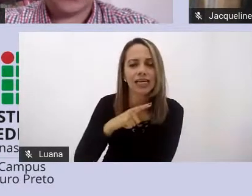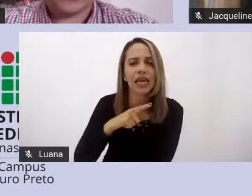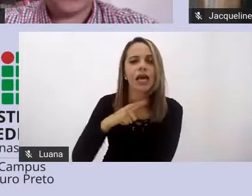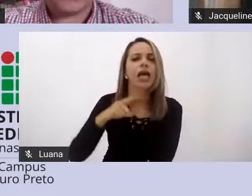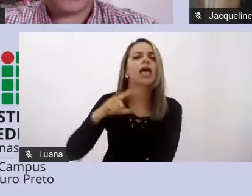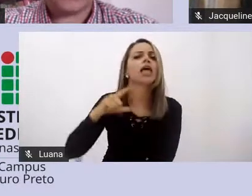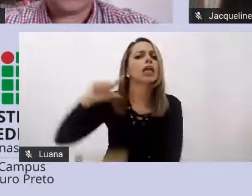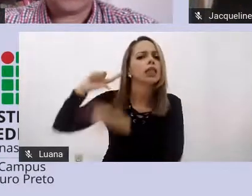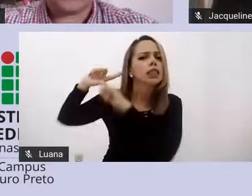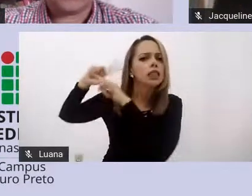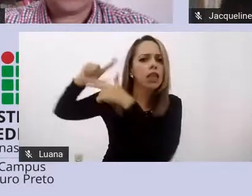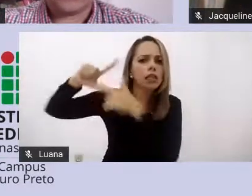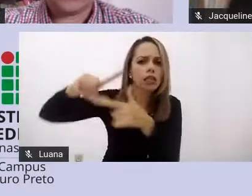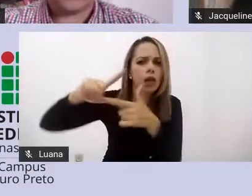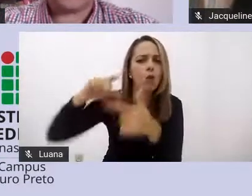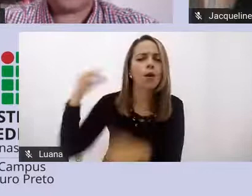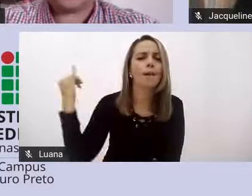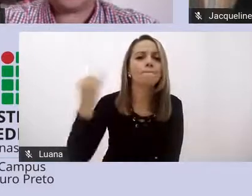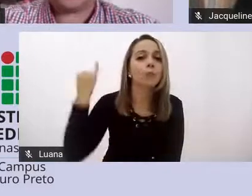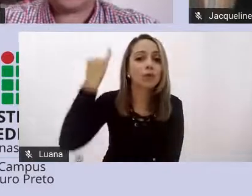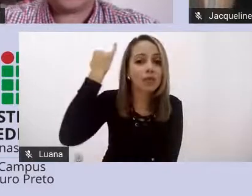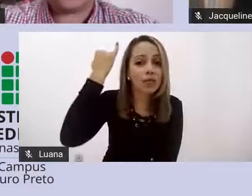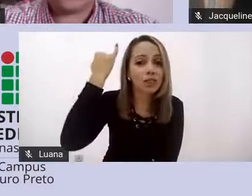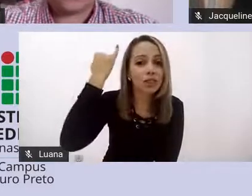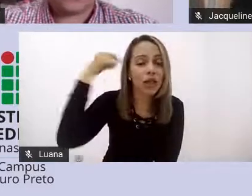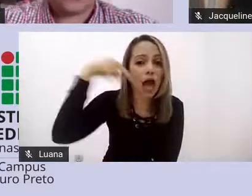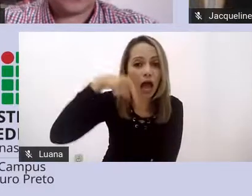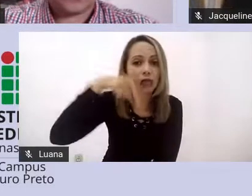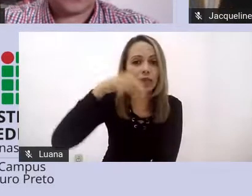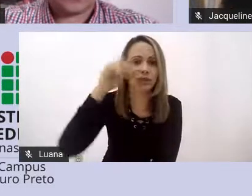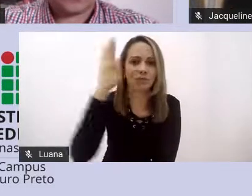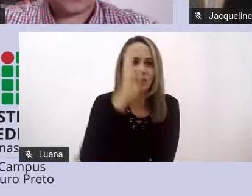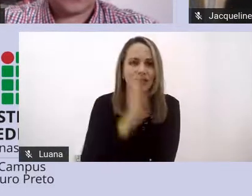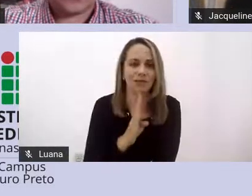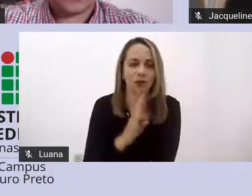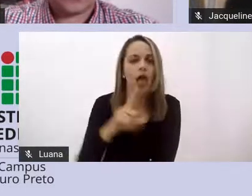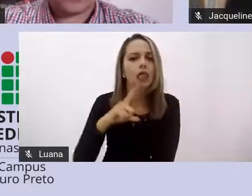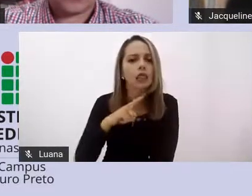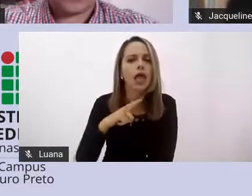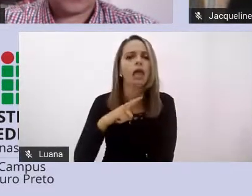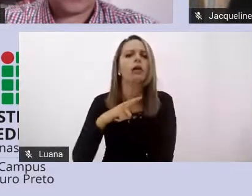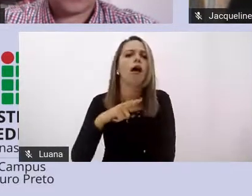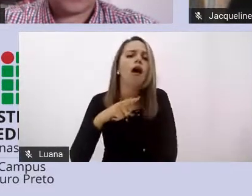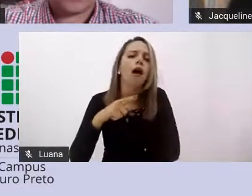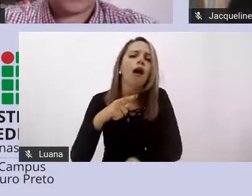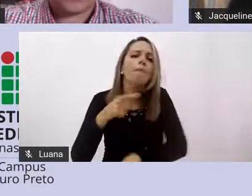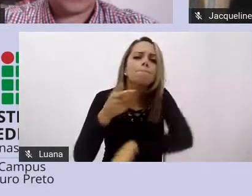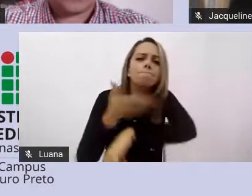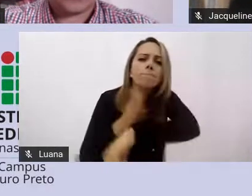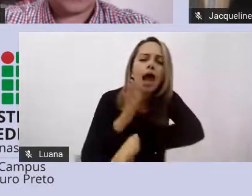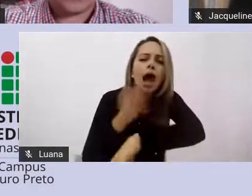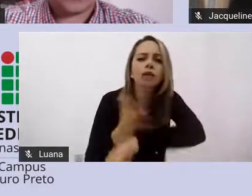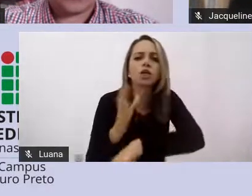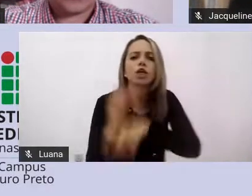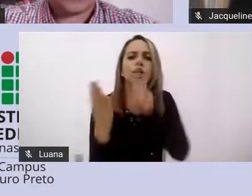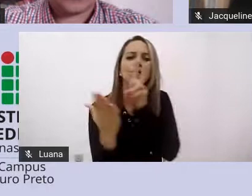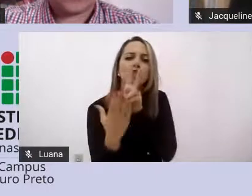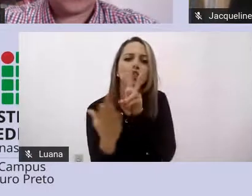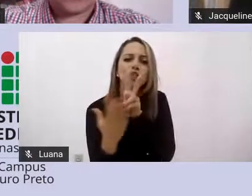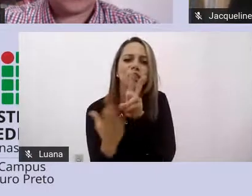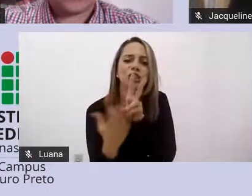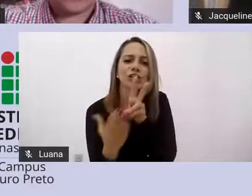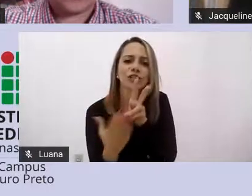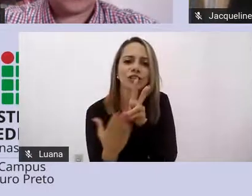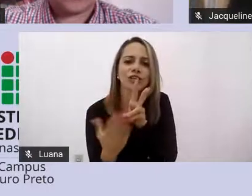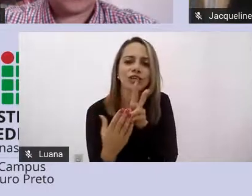importantíssimas que são esquecidas. Nós temos práticas indígenas que não são lembradas, nós temos as fábricas de farinha que estão,